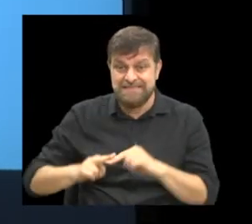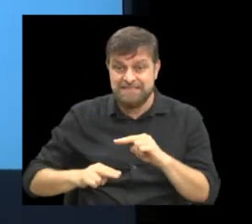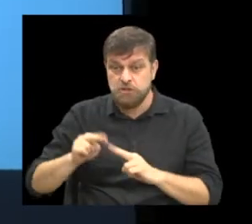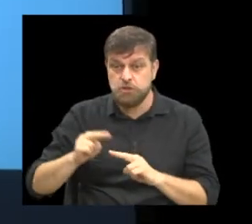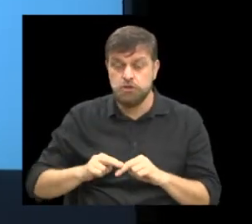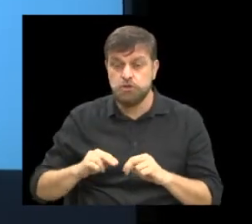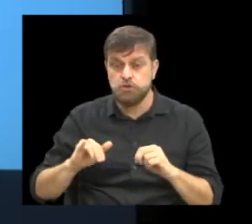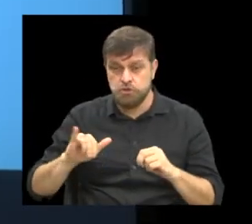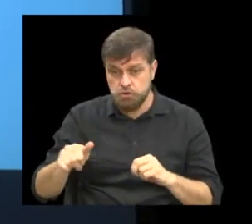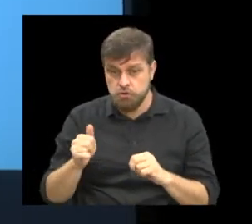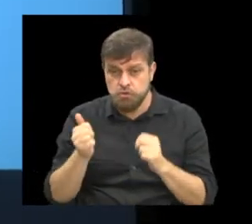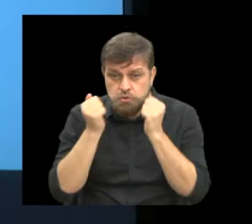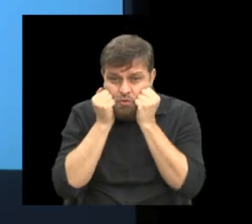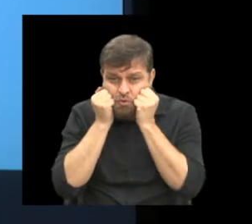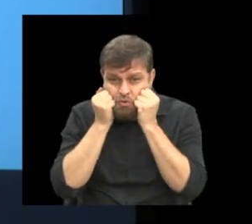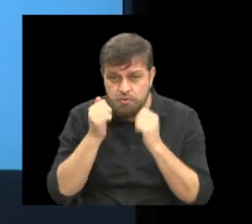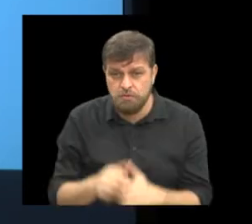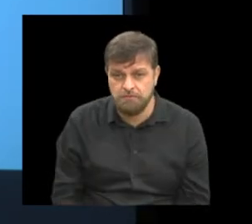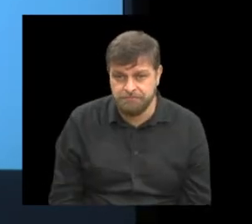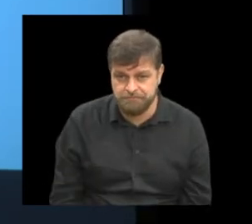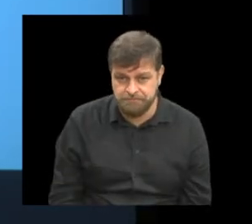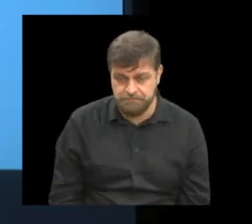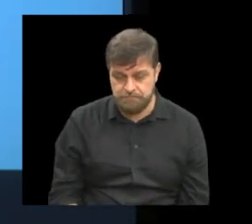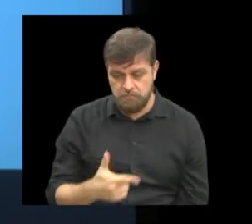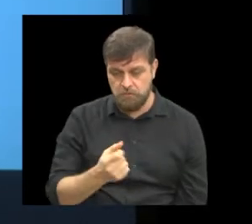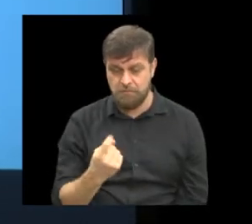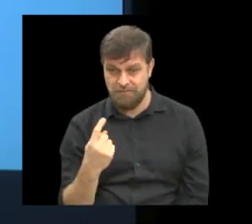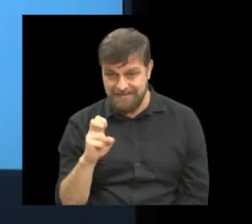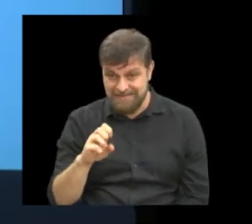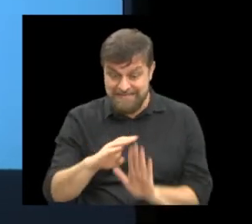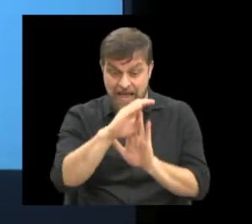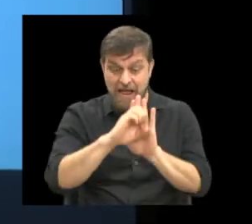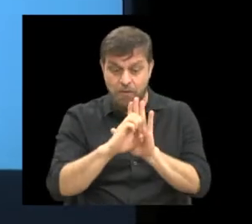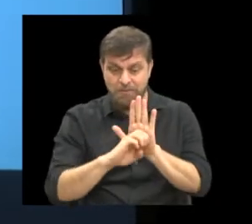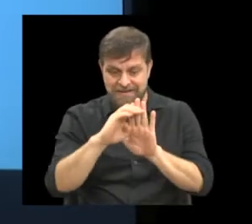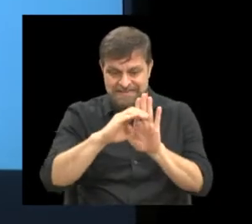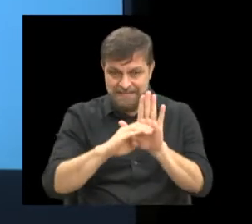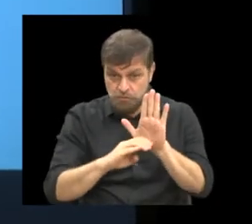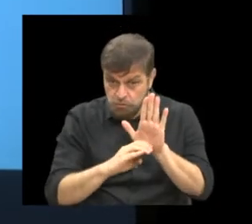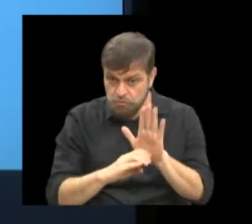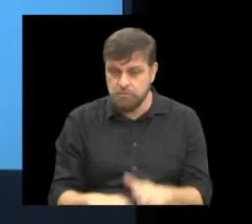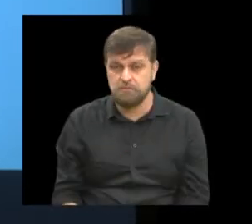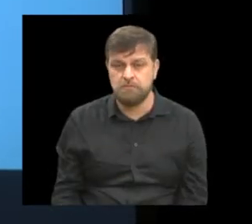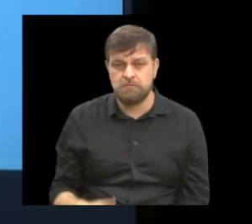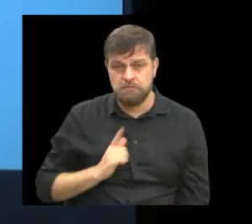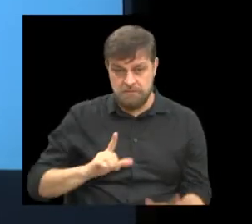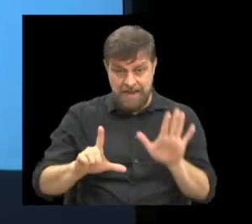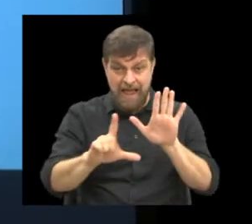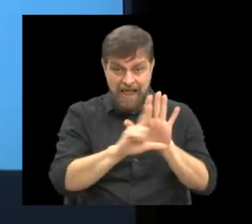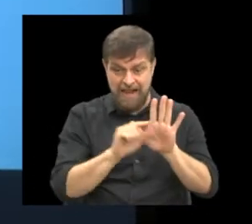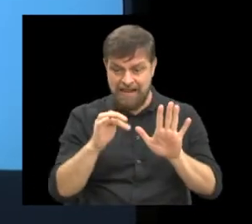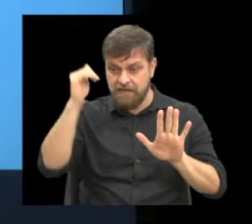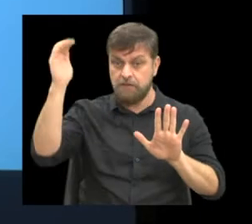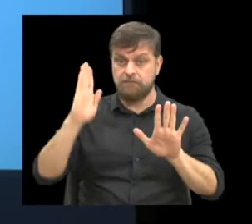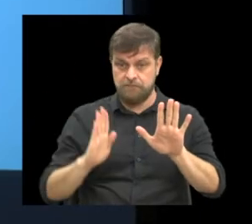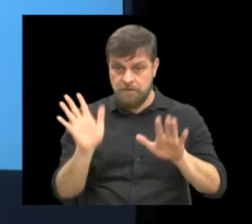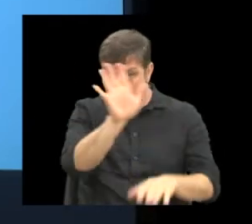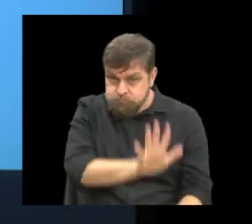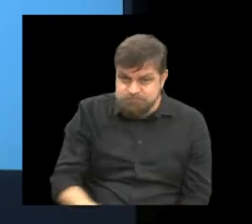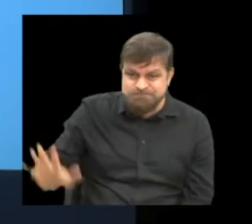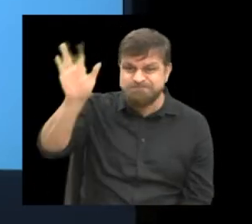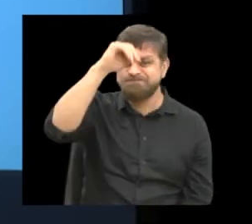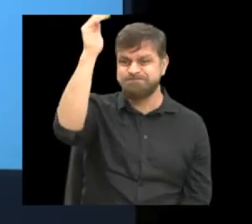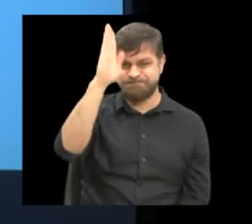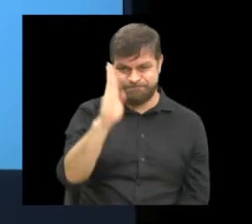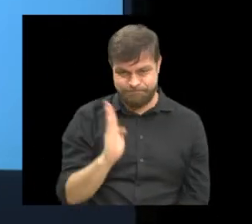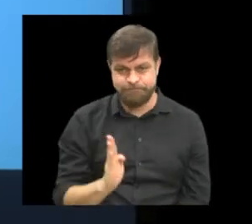que é o Estatuto, né? Gente, essas leis vieram, né, são federais, então estão em todos